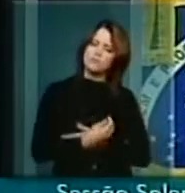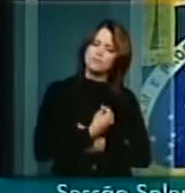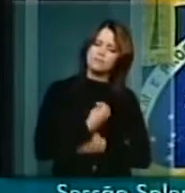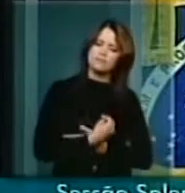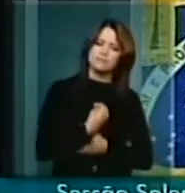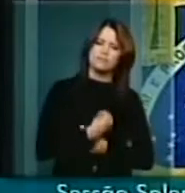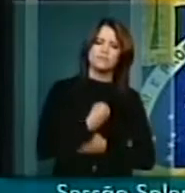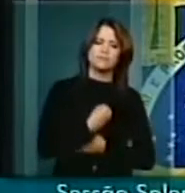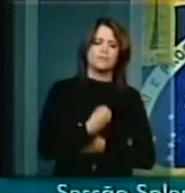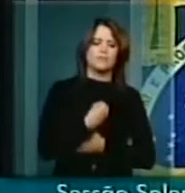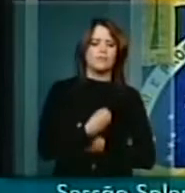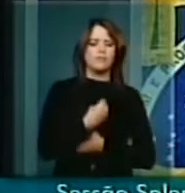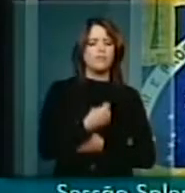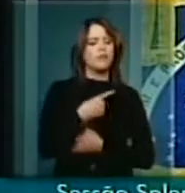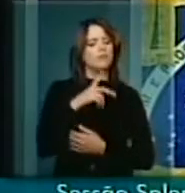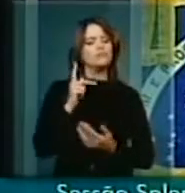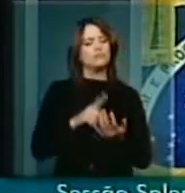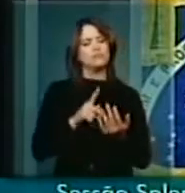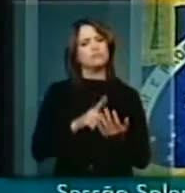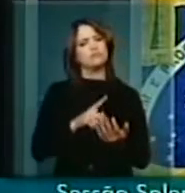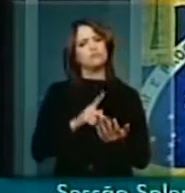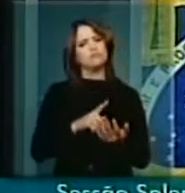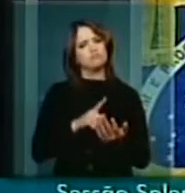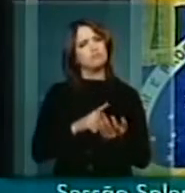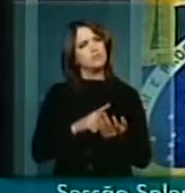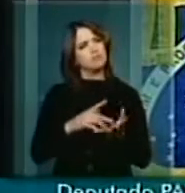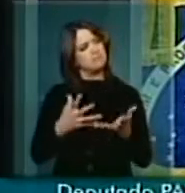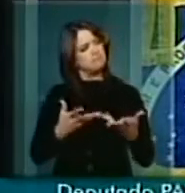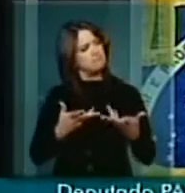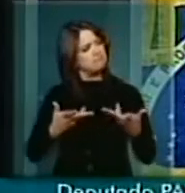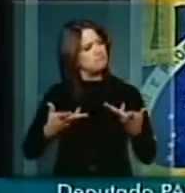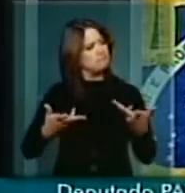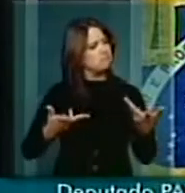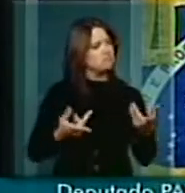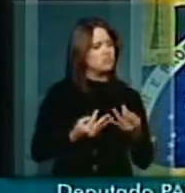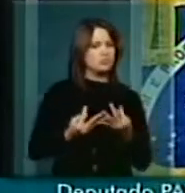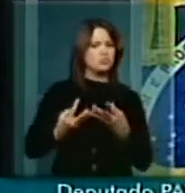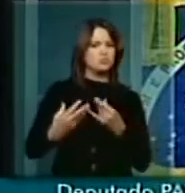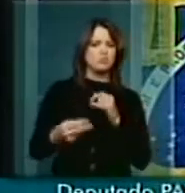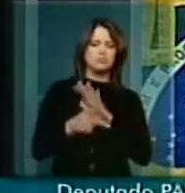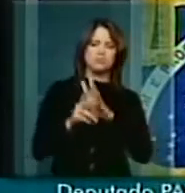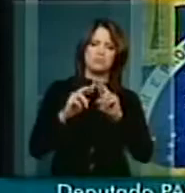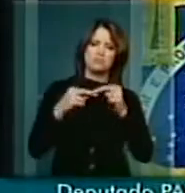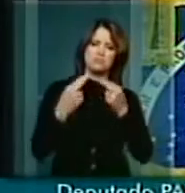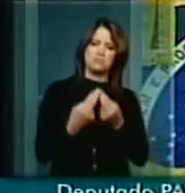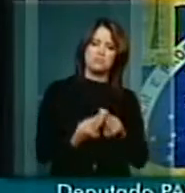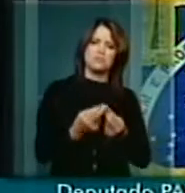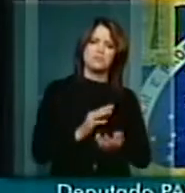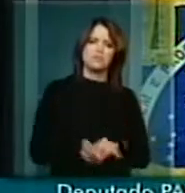presença, com certeza abrilhantando essa sessão.